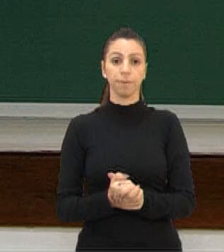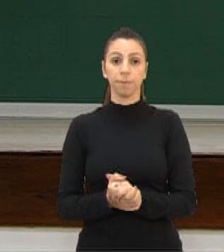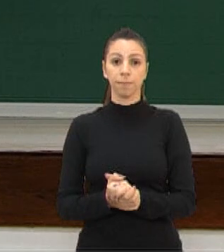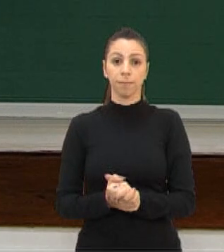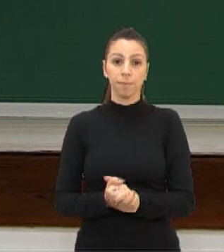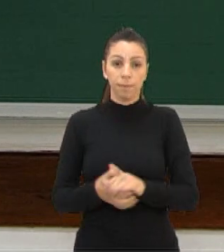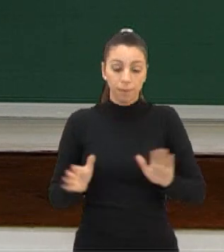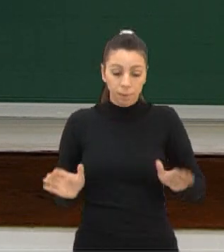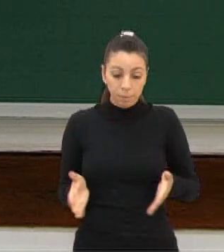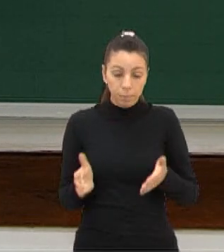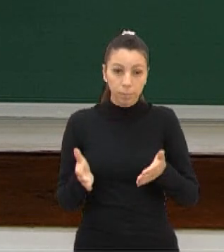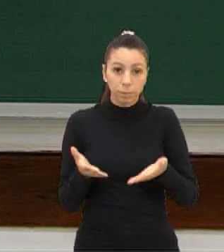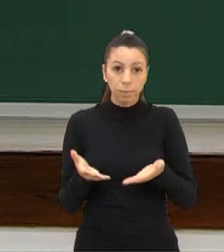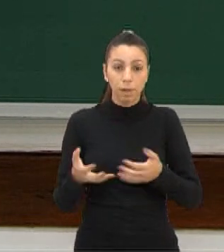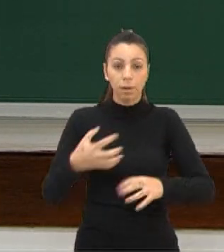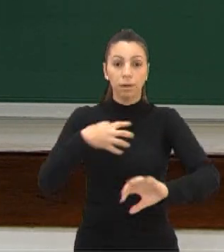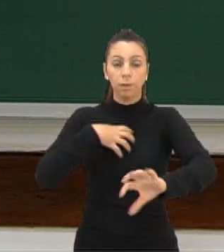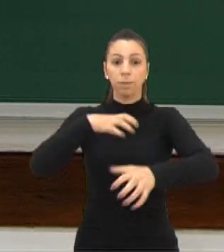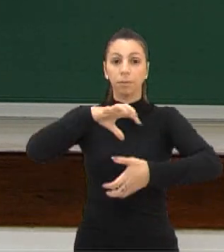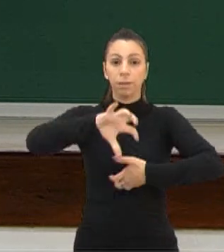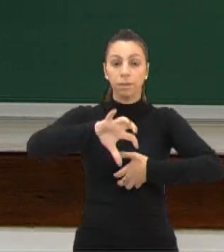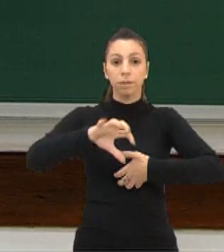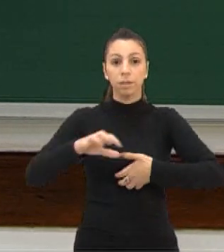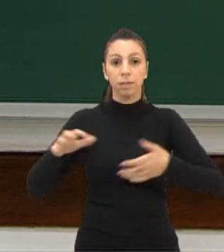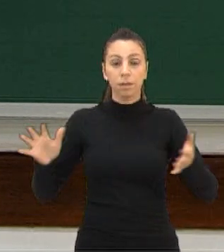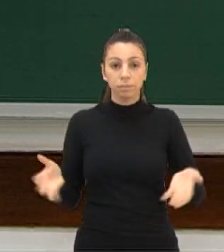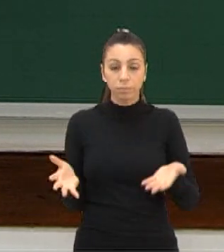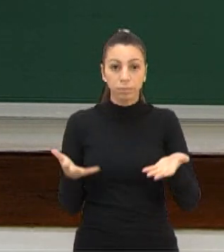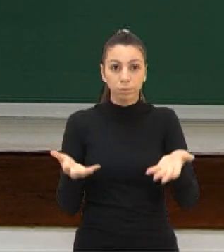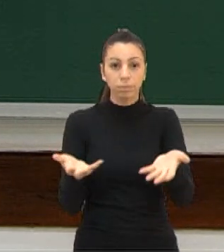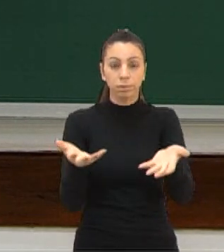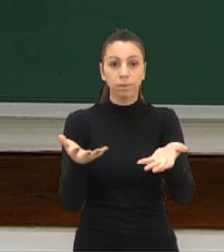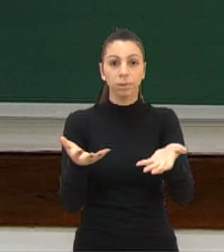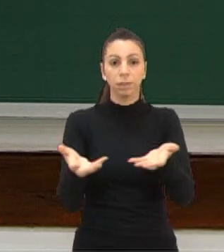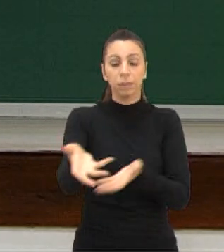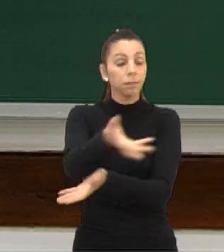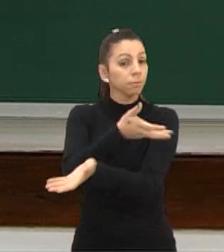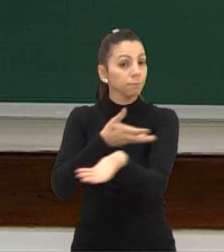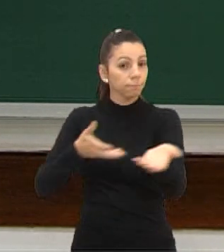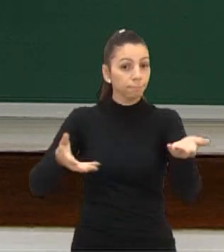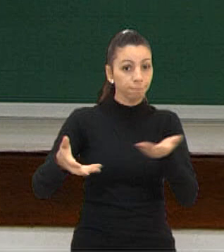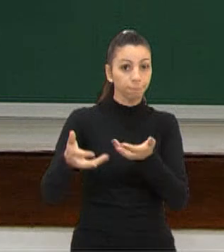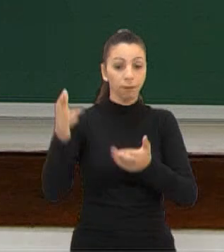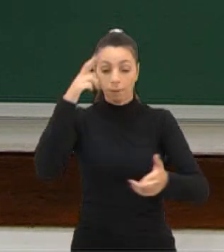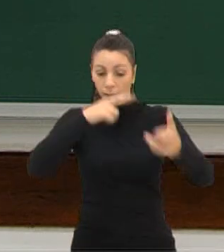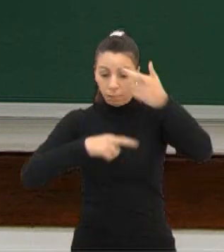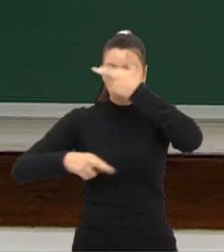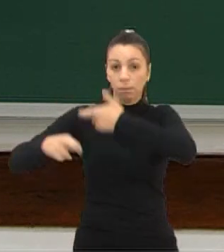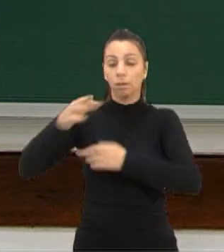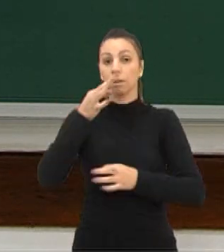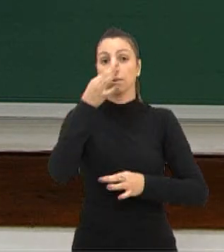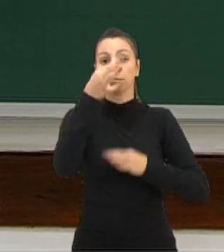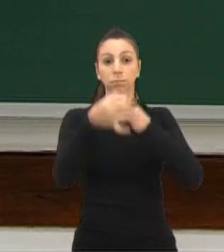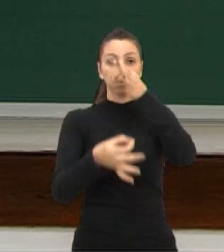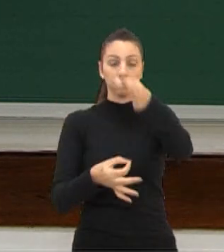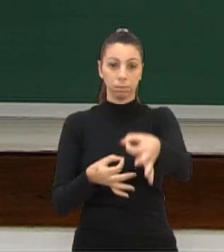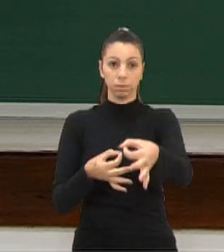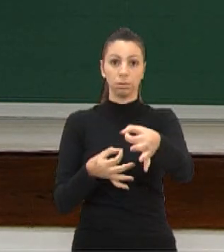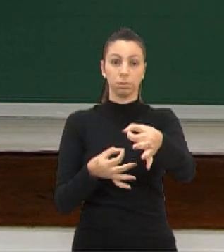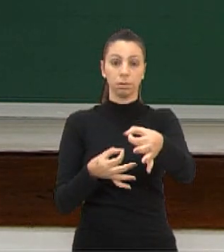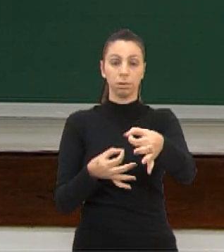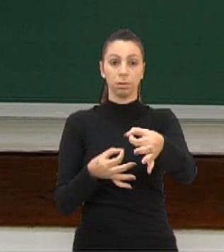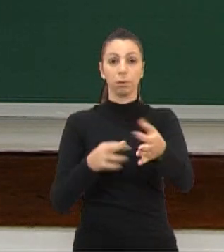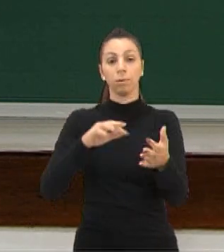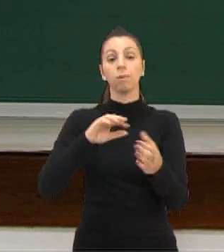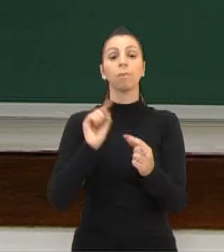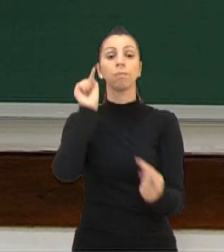Contribua, né, com a sociedade que você está, né, e analise ela de maneira criticamente, no sentido de, né, de agregar algo a